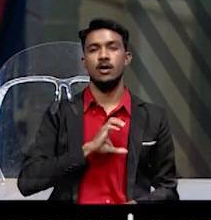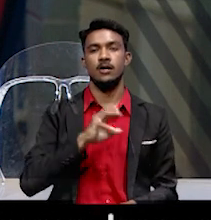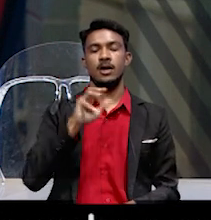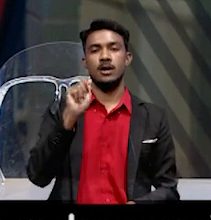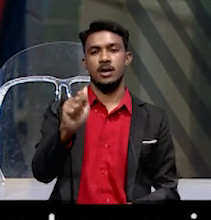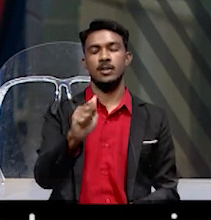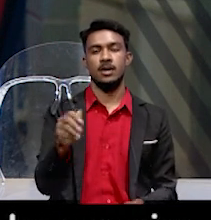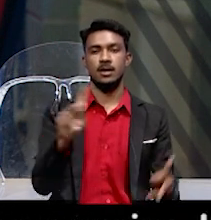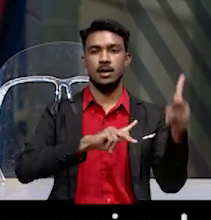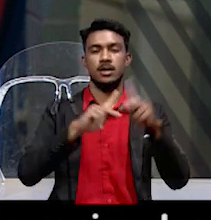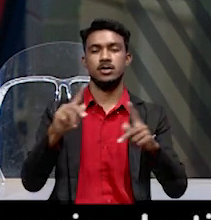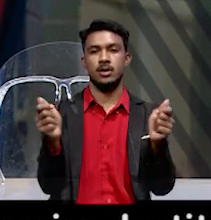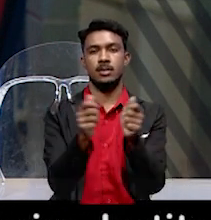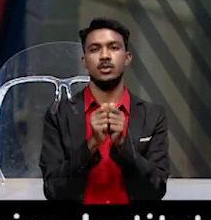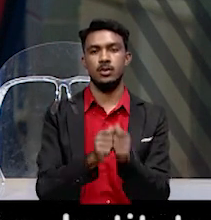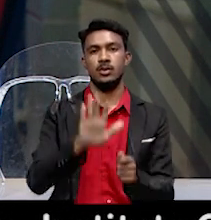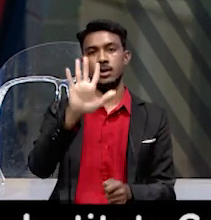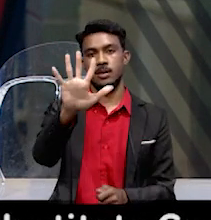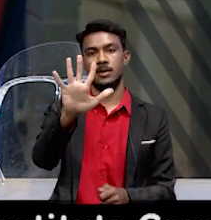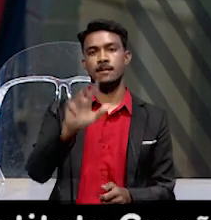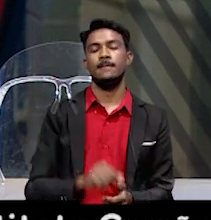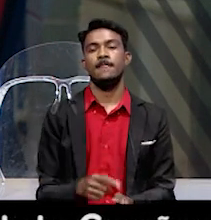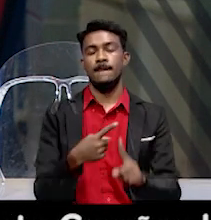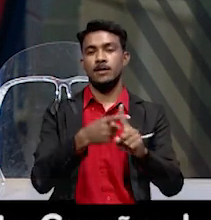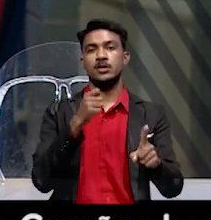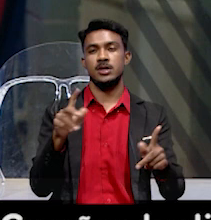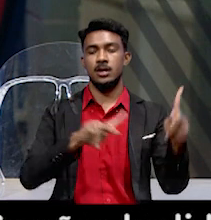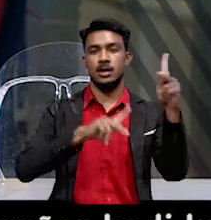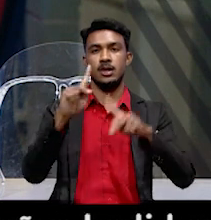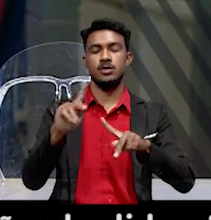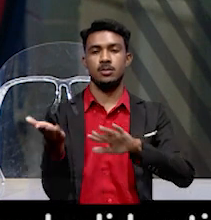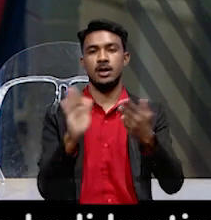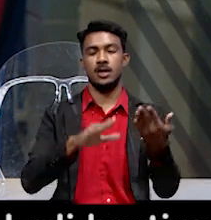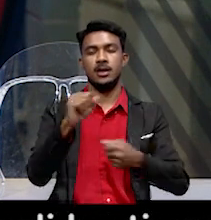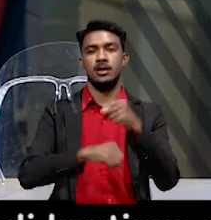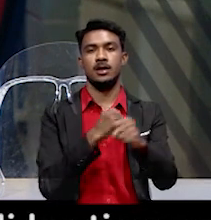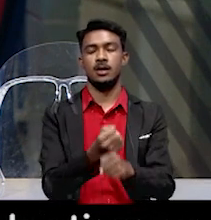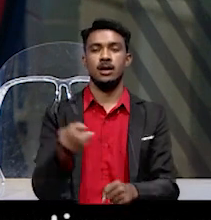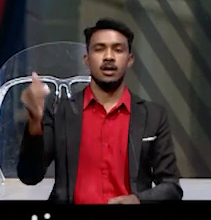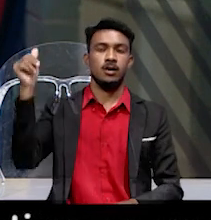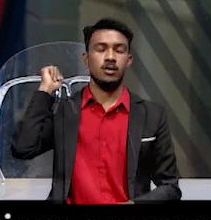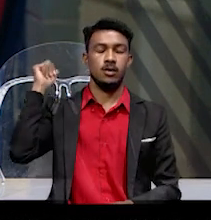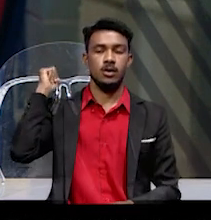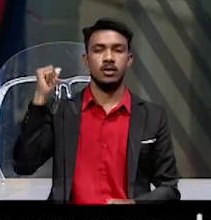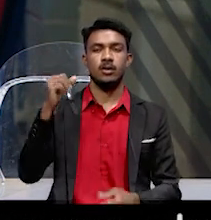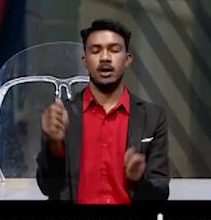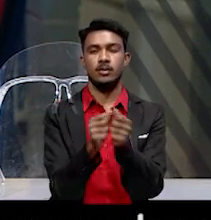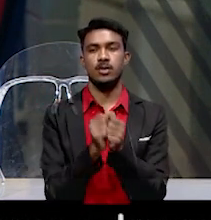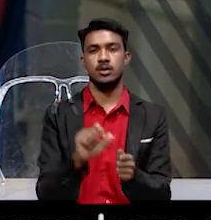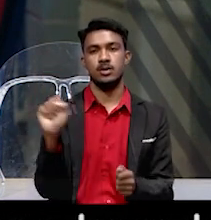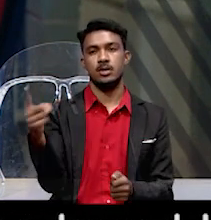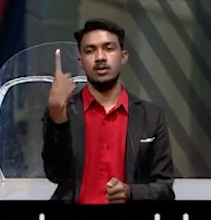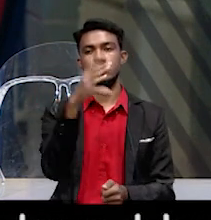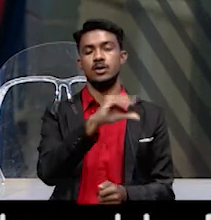total lima. Husi caso óbito ia tinan kotuk hamutuk naing sanur resing ida, husi numero